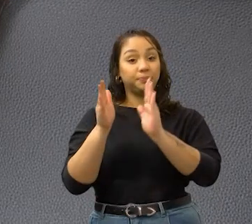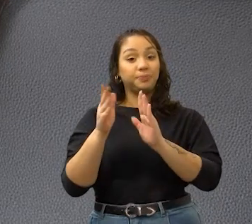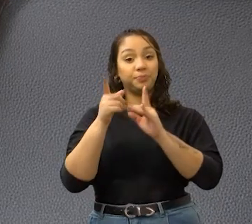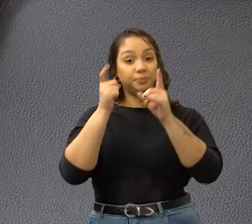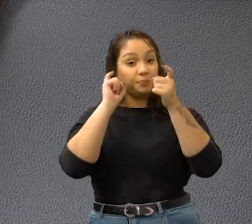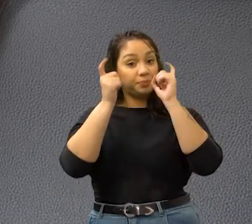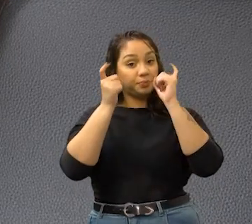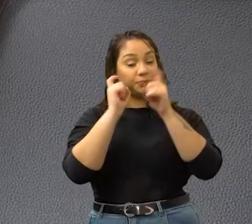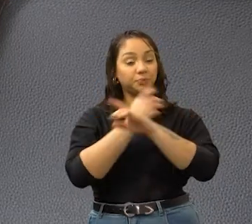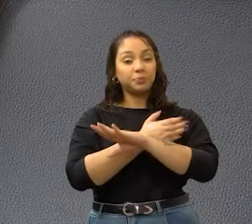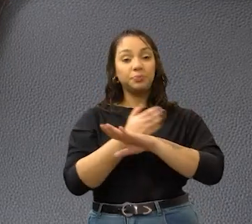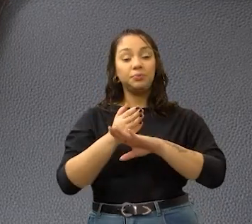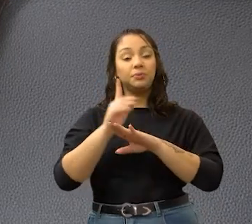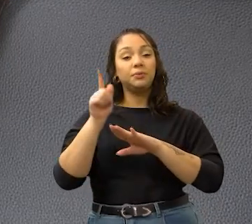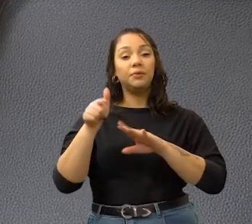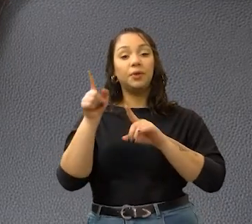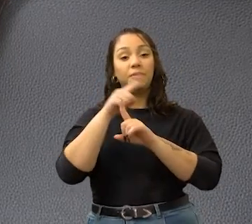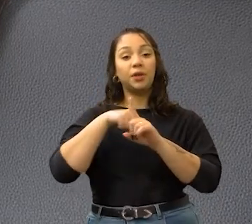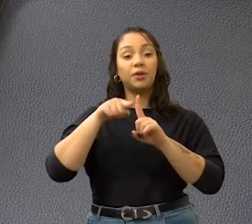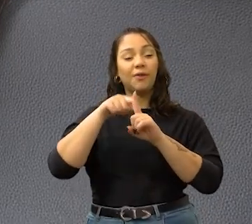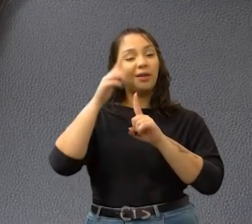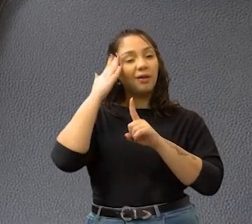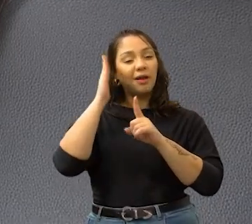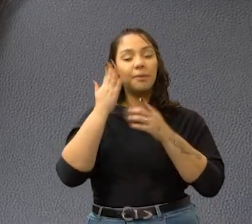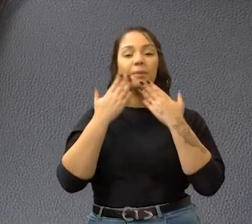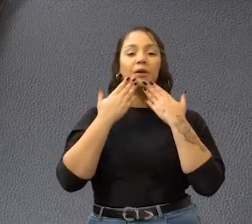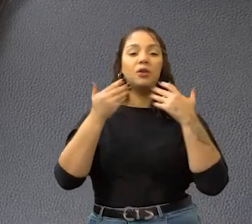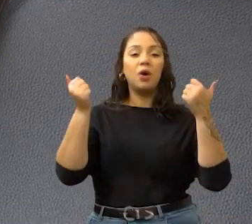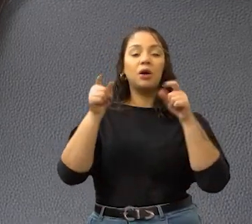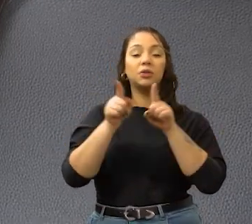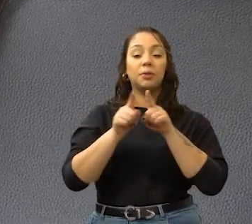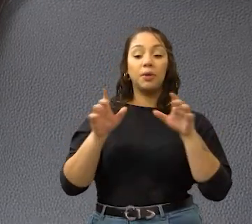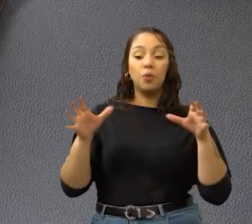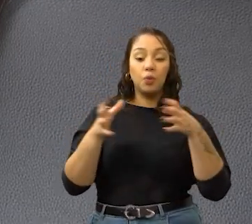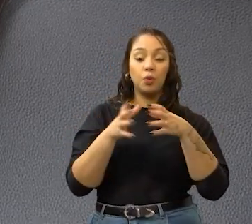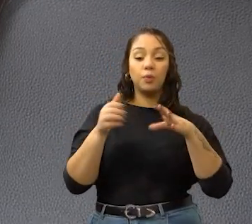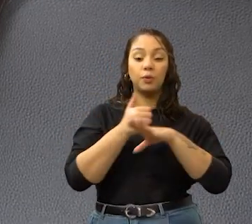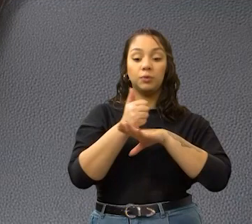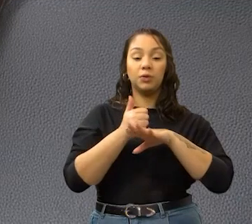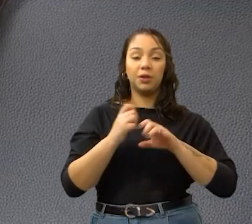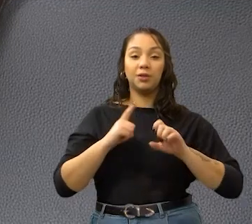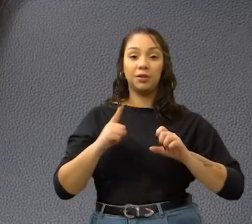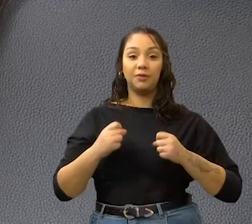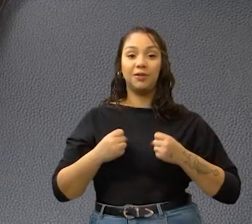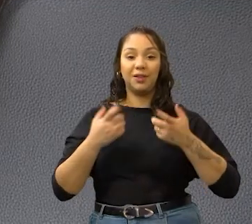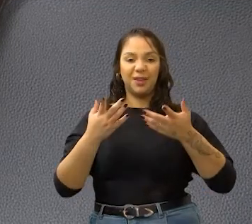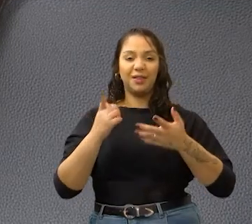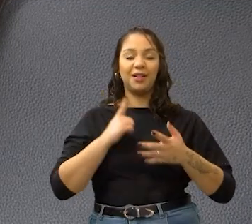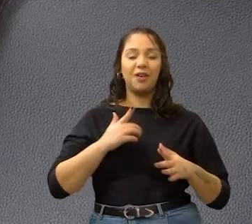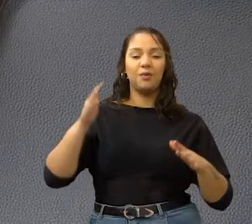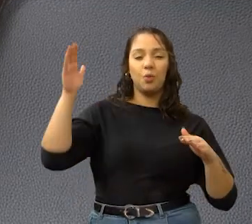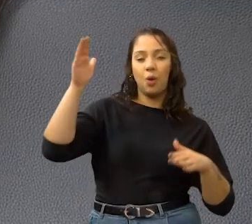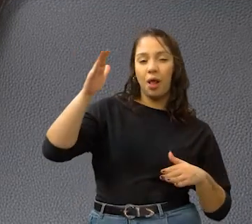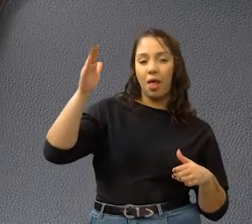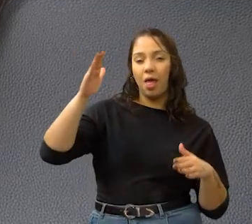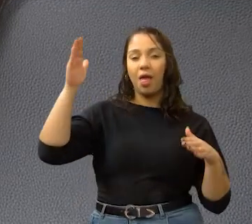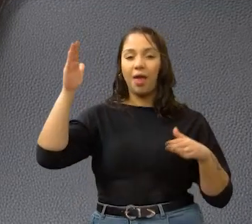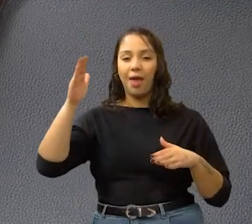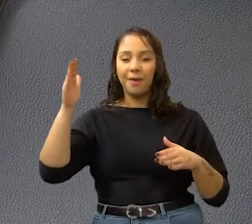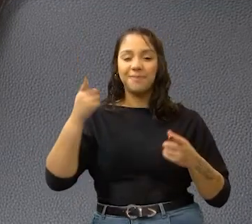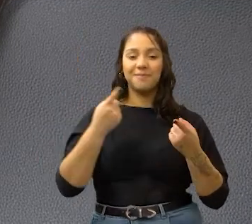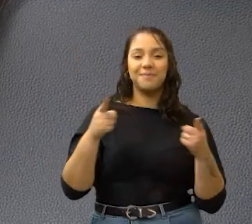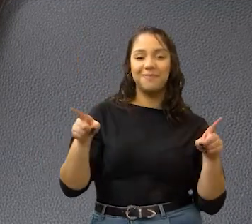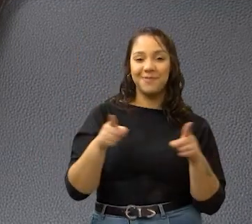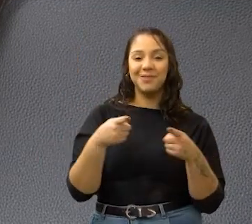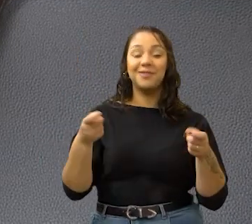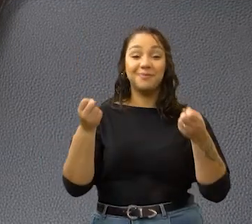primeira parte foi dedicada a isso, né, para a gente conseguir entender um pouco melhor, para que eles pudessem falar, né, para que eles pudessem ter voz. Teve até um rap ali que eles